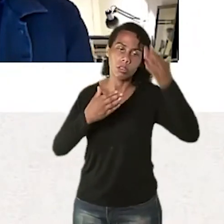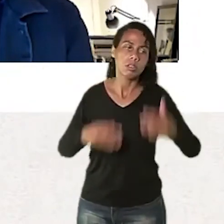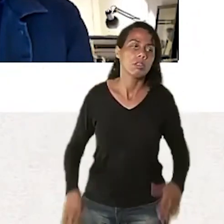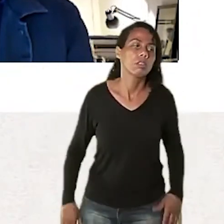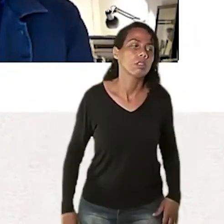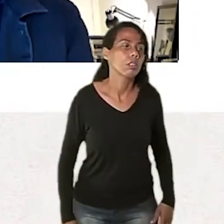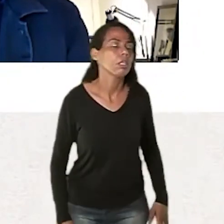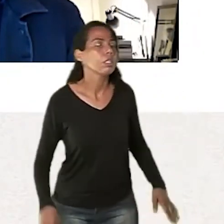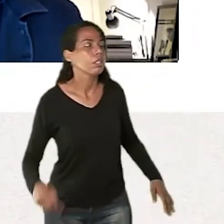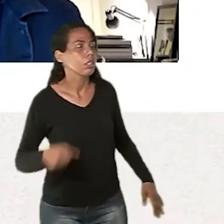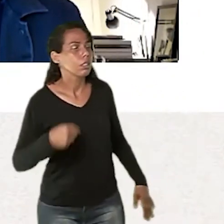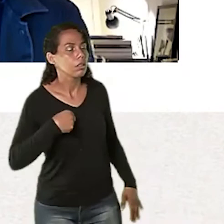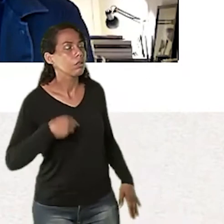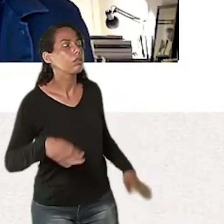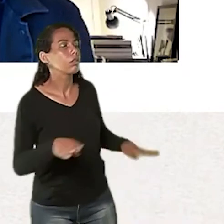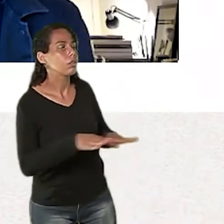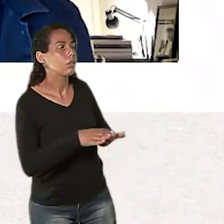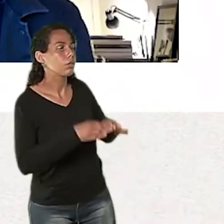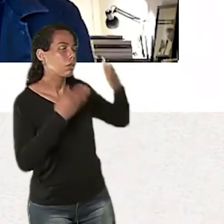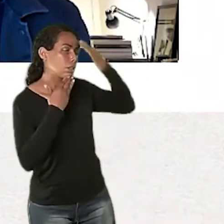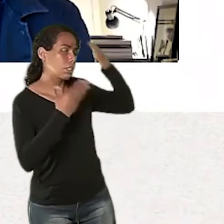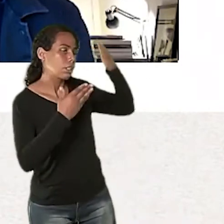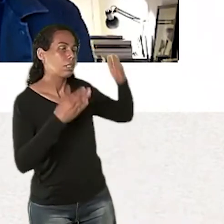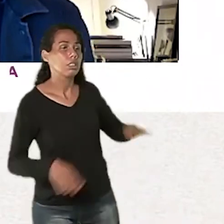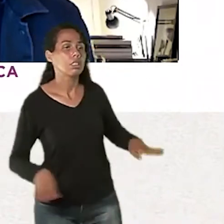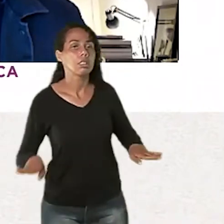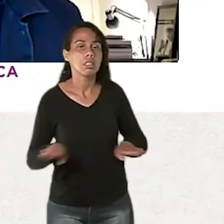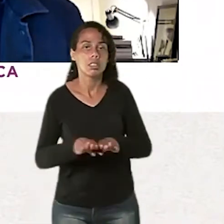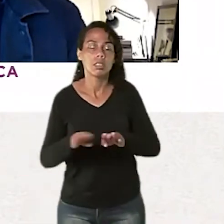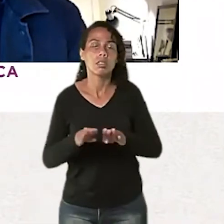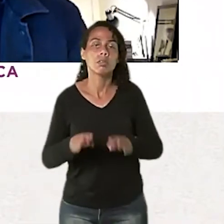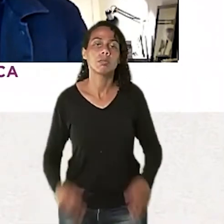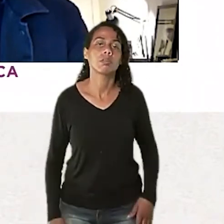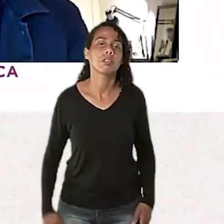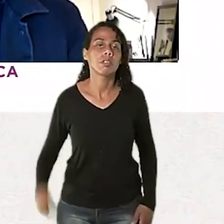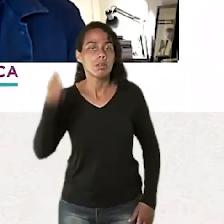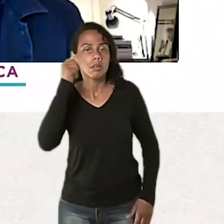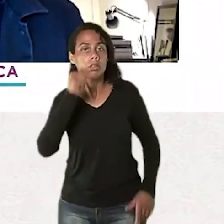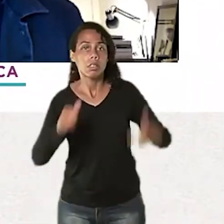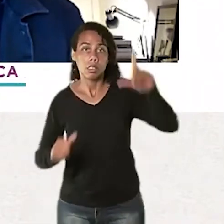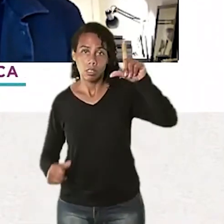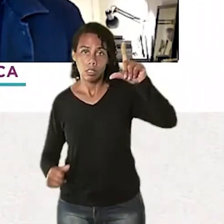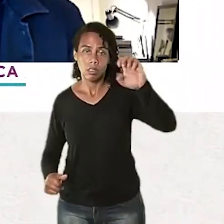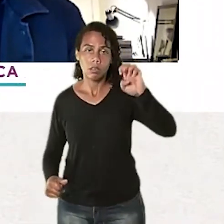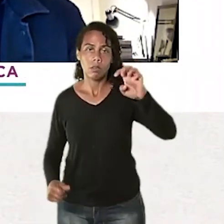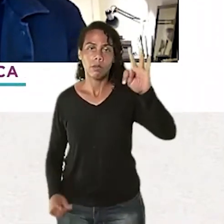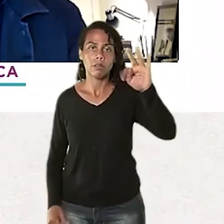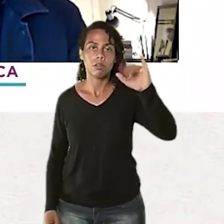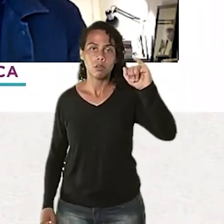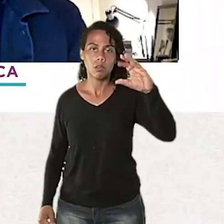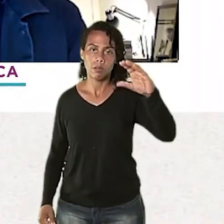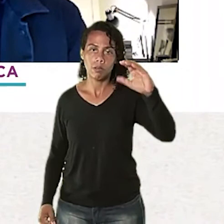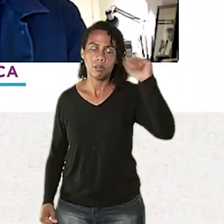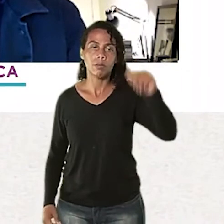Obrigado, Letícia e Matheus, que estão aqui comigo, trabalhando já há tanto tempo. Muito obrigado a vocês dois.